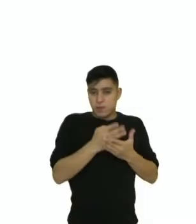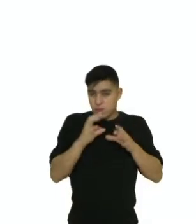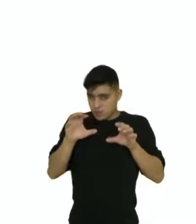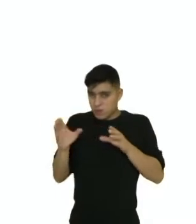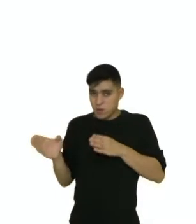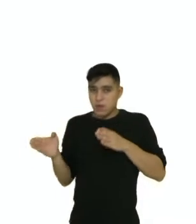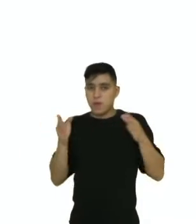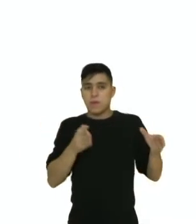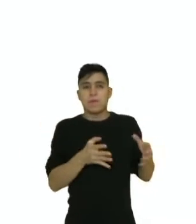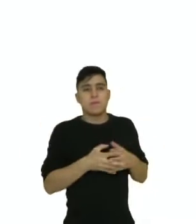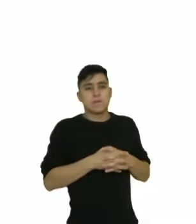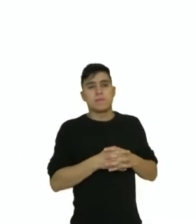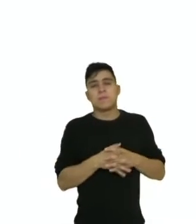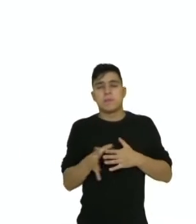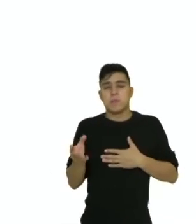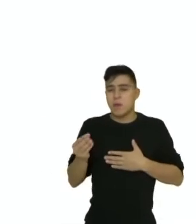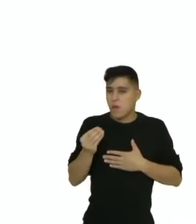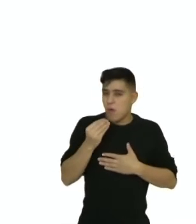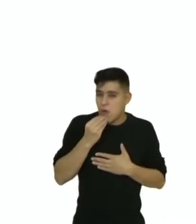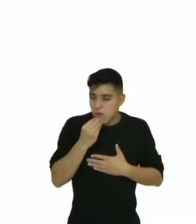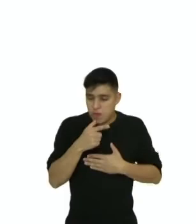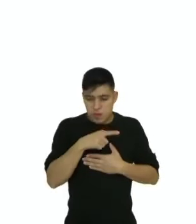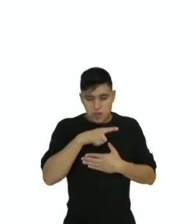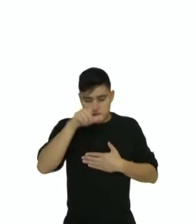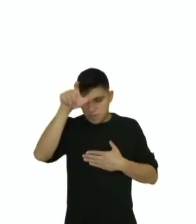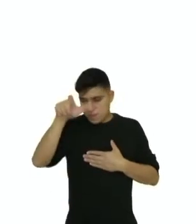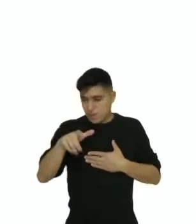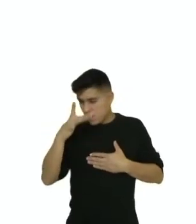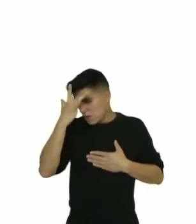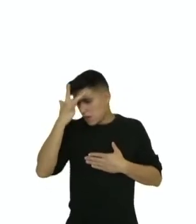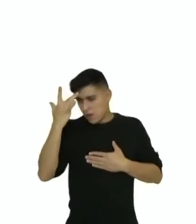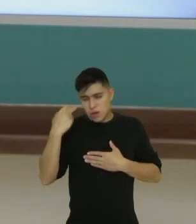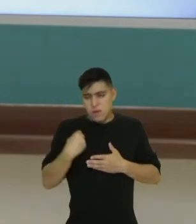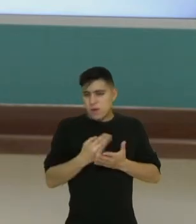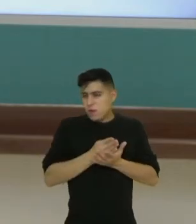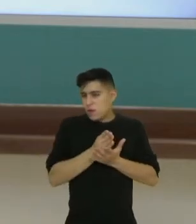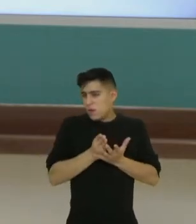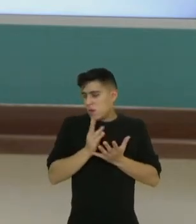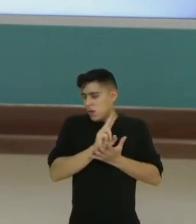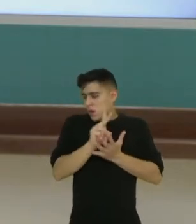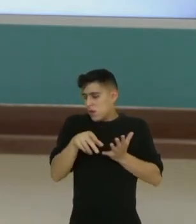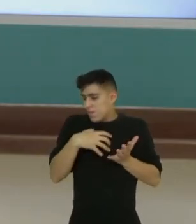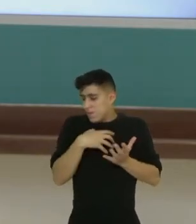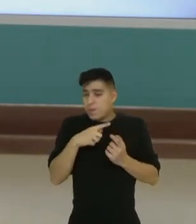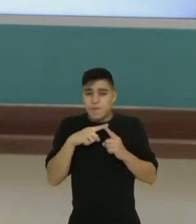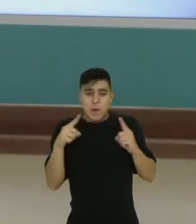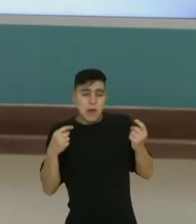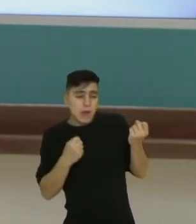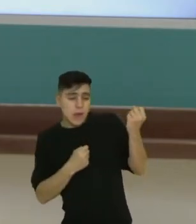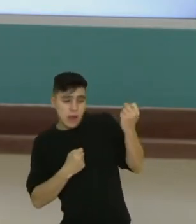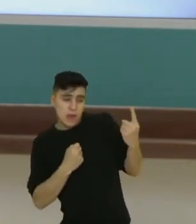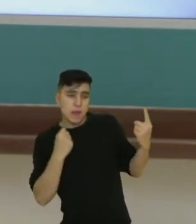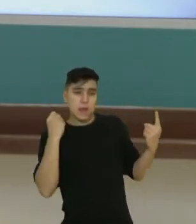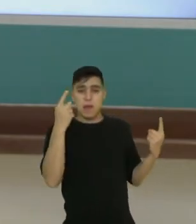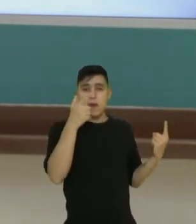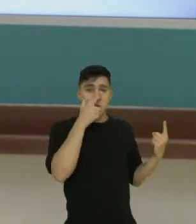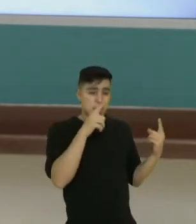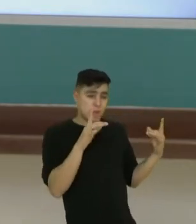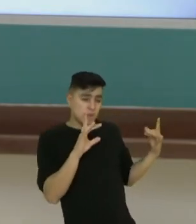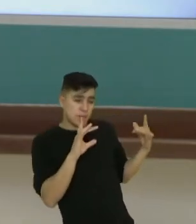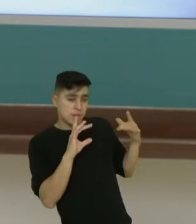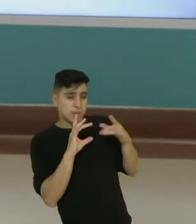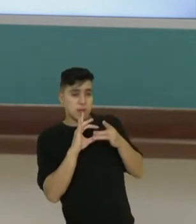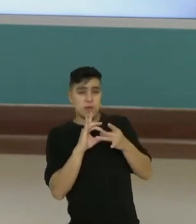Dentro disso, claro que nós vamos ter pessoas que vivem das mais variadas formas, mas pode ser que algumas se conectem